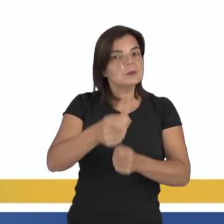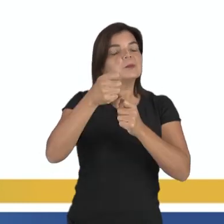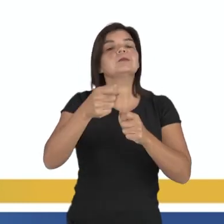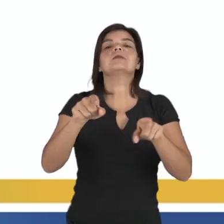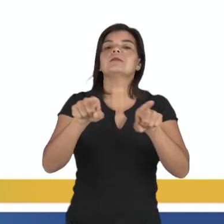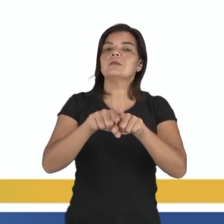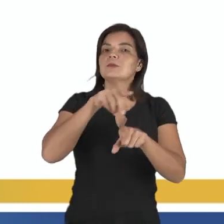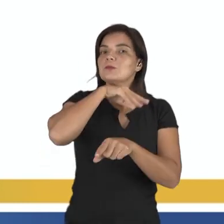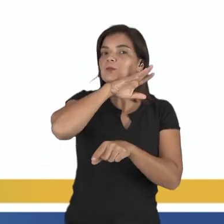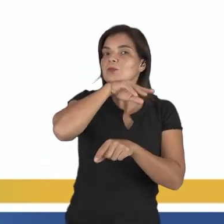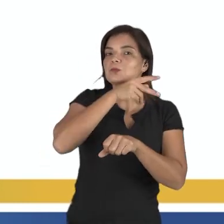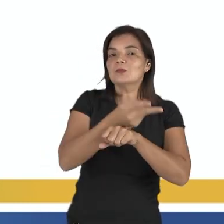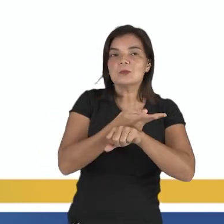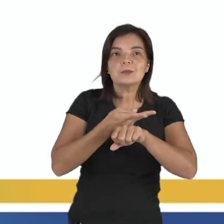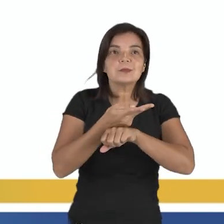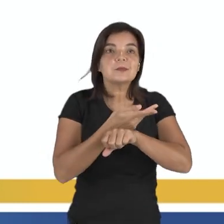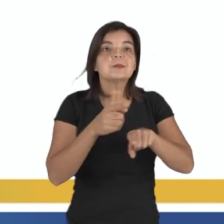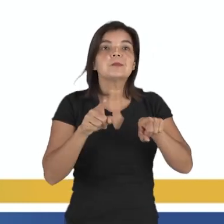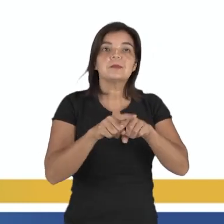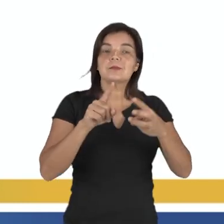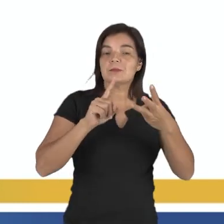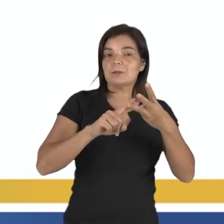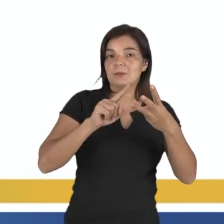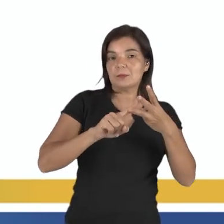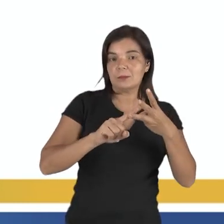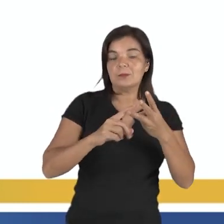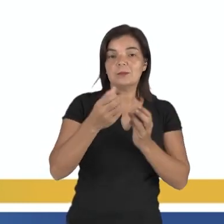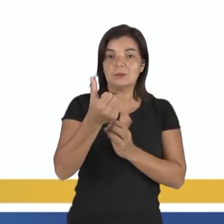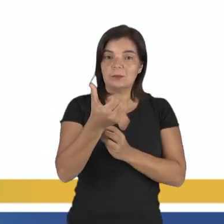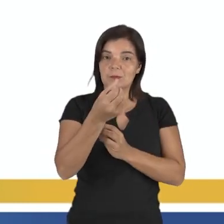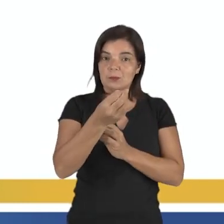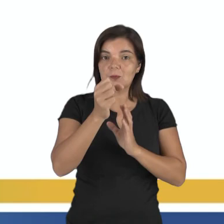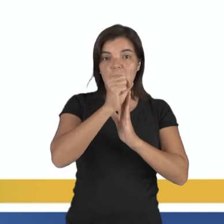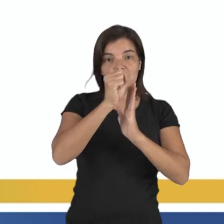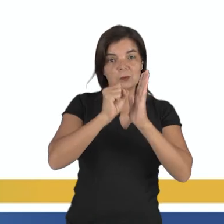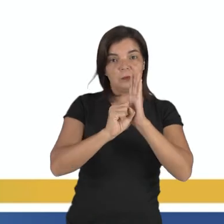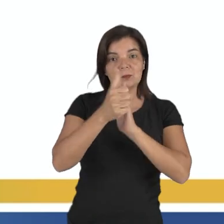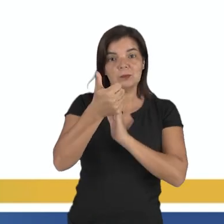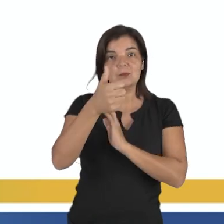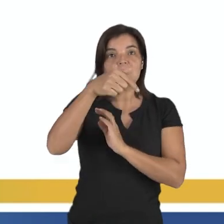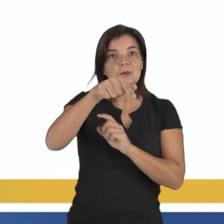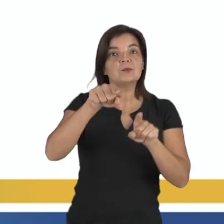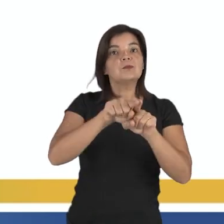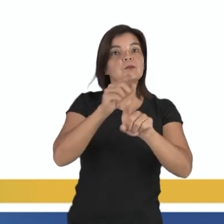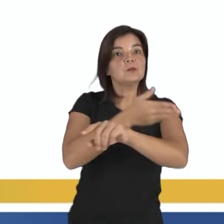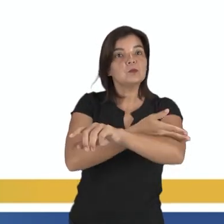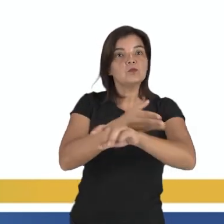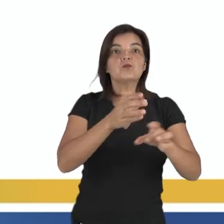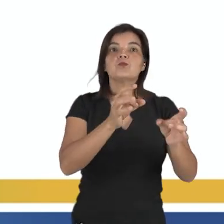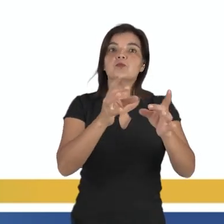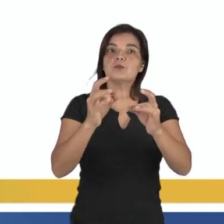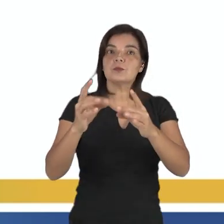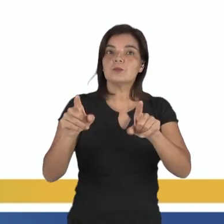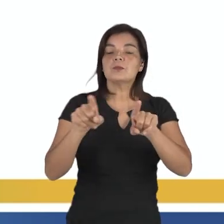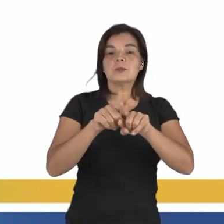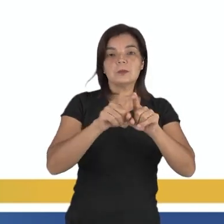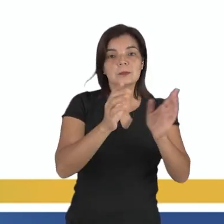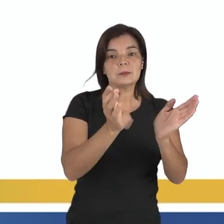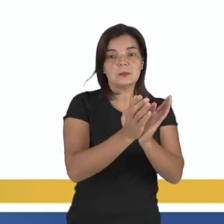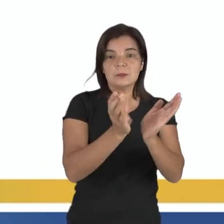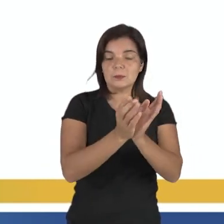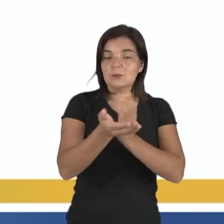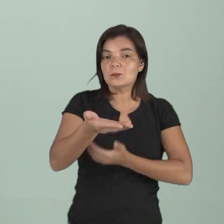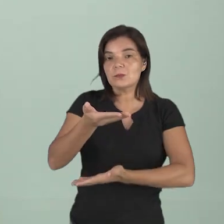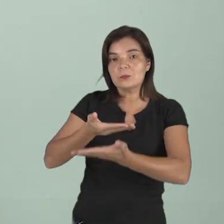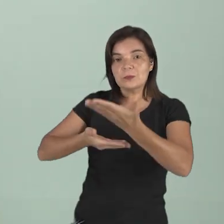caça, são outras formas de produção. E nos séculos 16 e 17 era costume o comércio de excedentes de produção entre